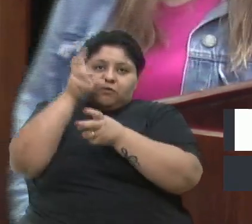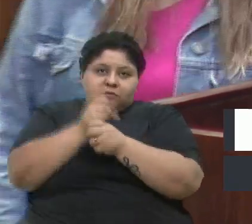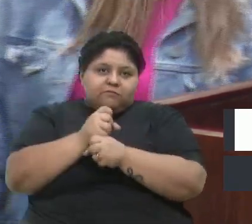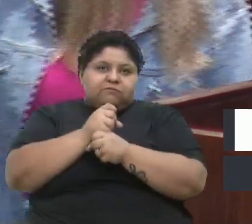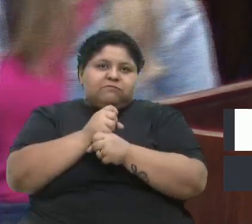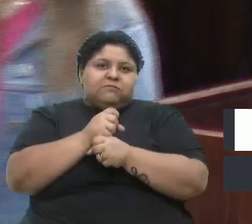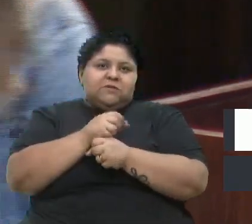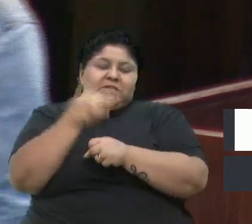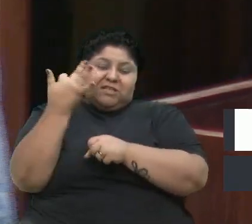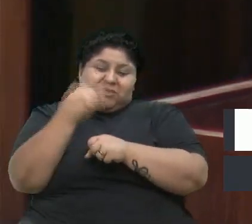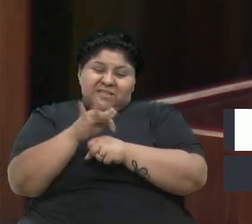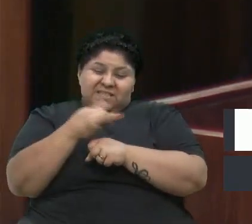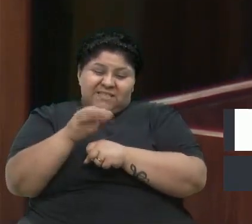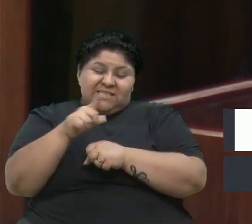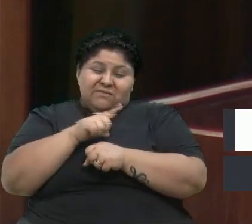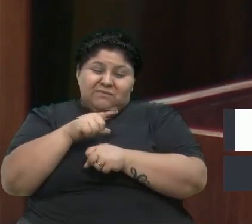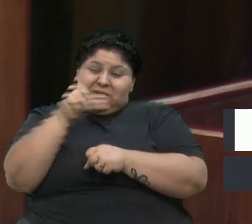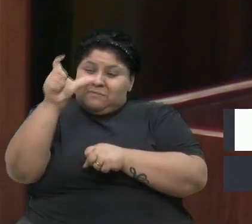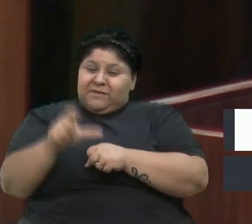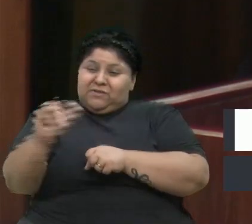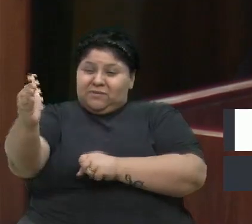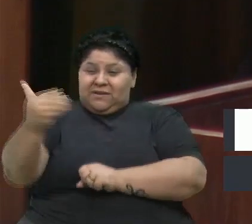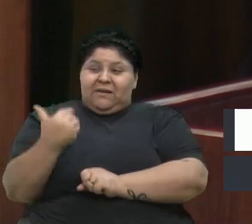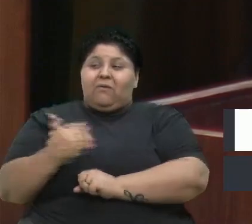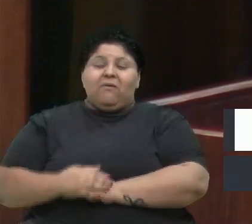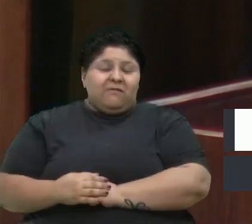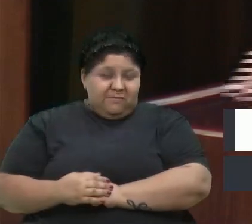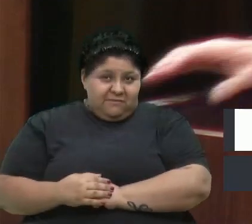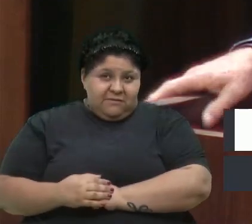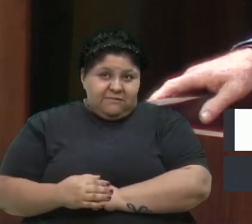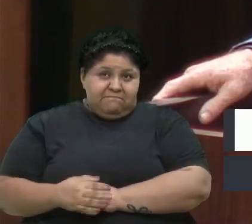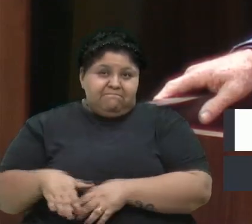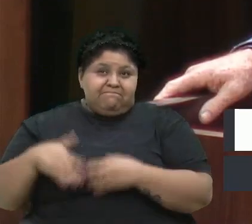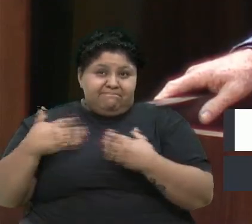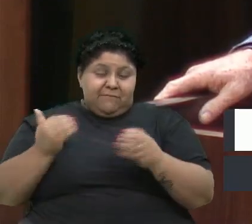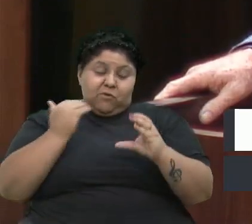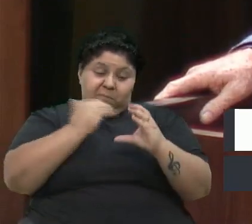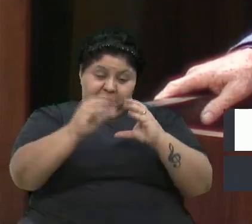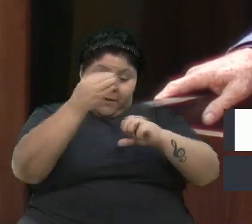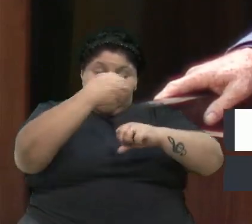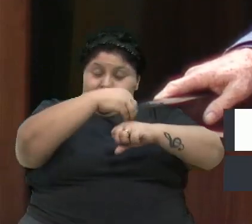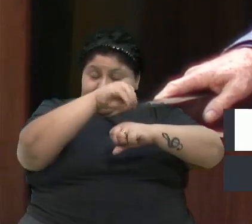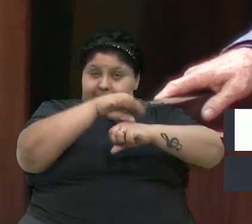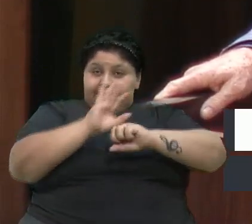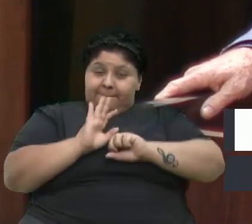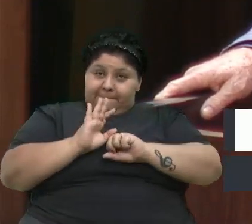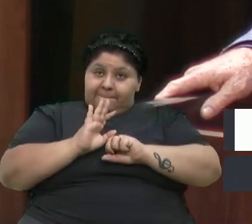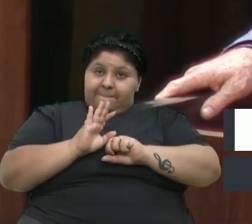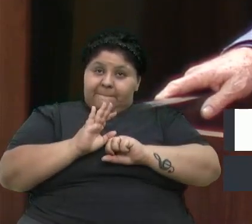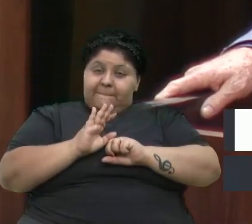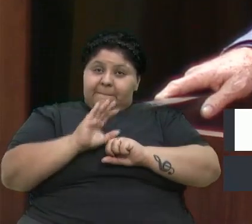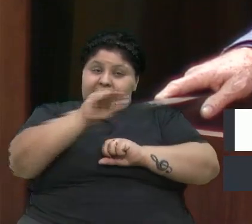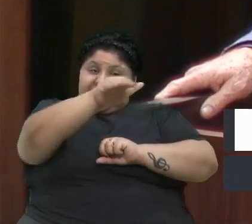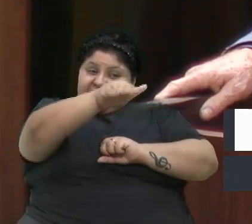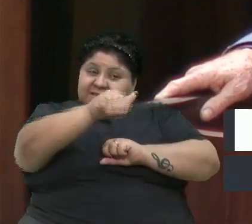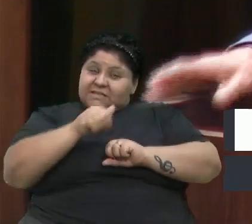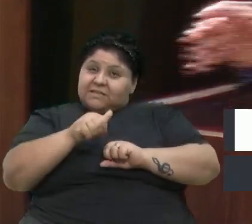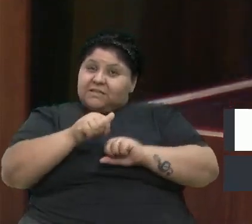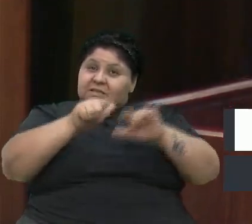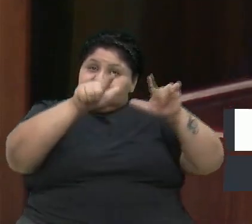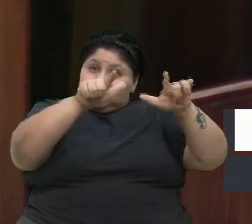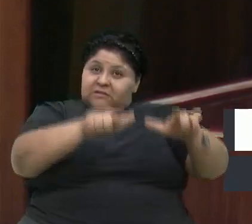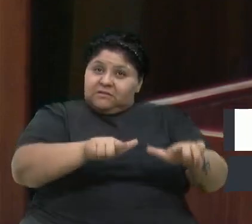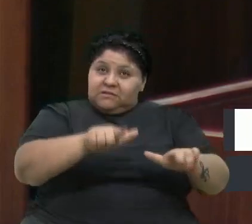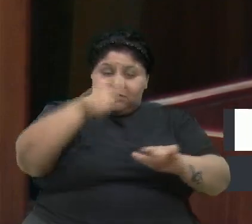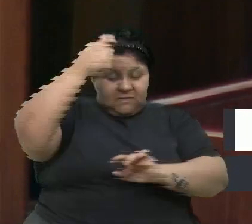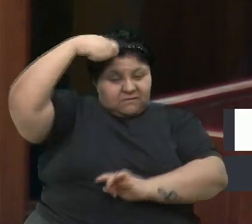e não tem quem acolher. E está se encaminhando uma sugestão de acolhimento de um local, a